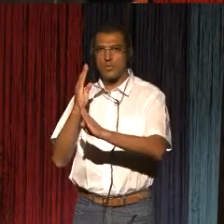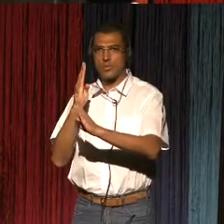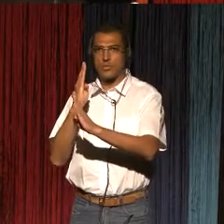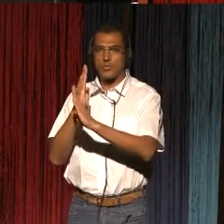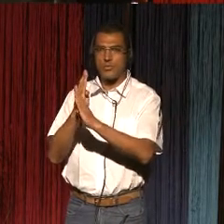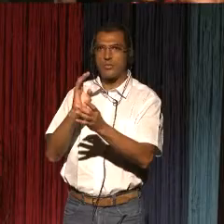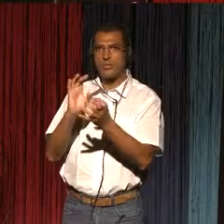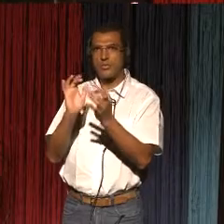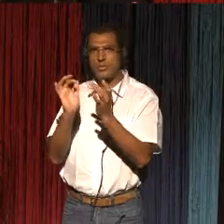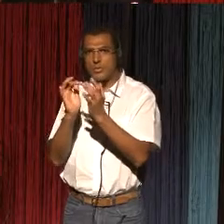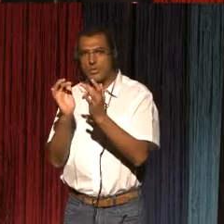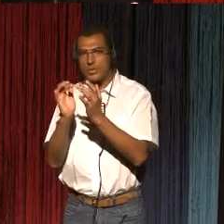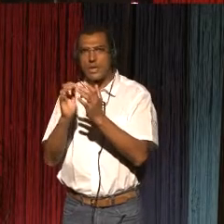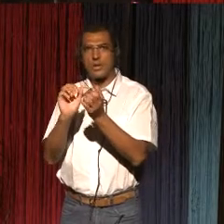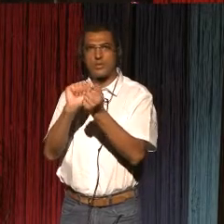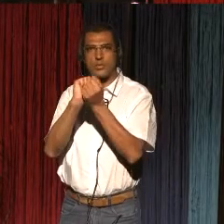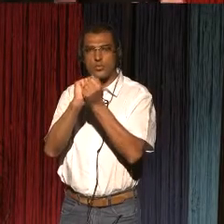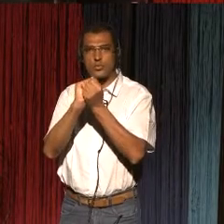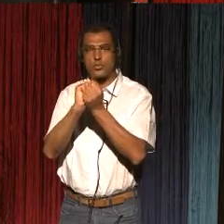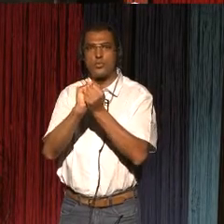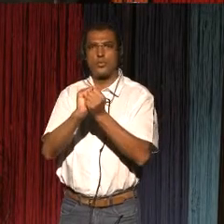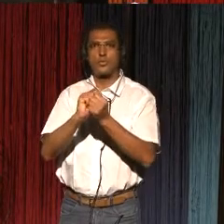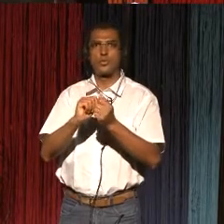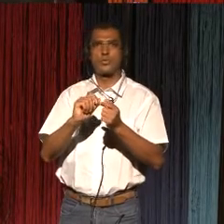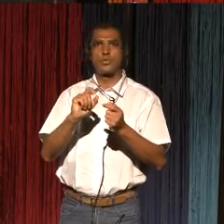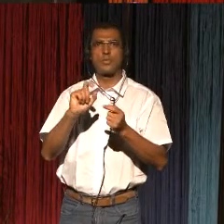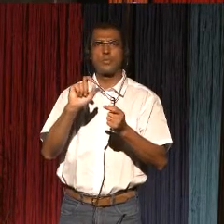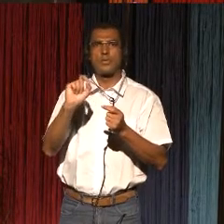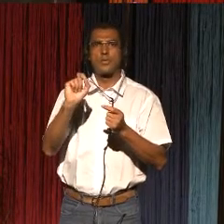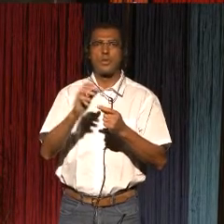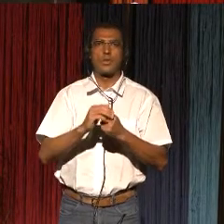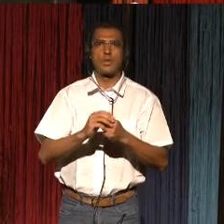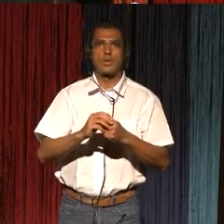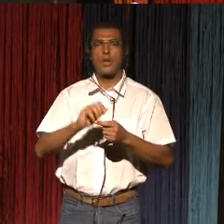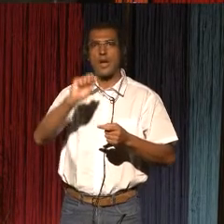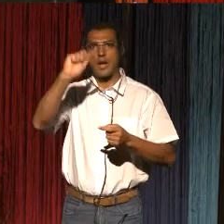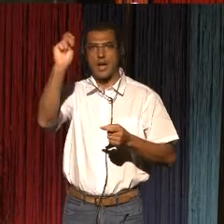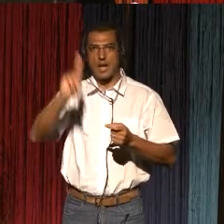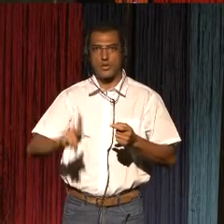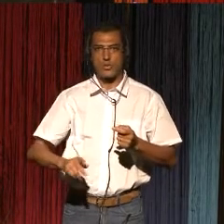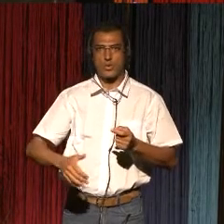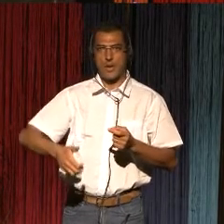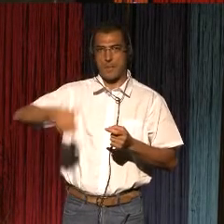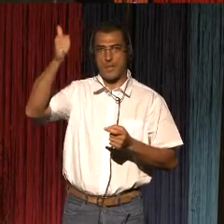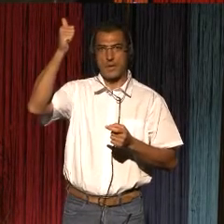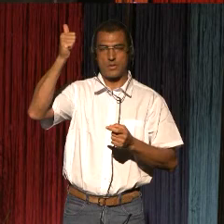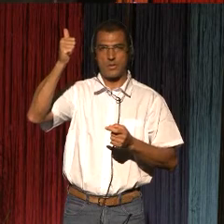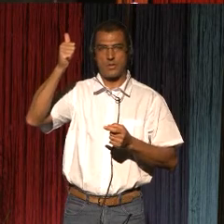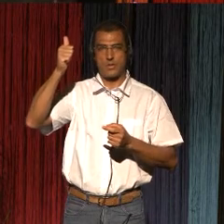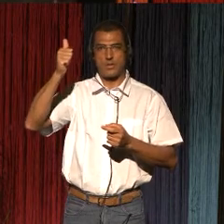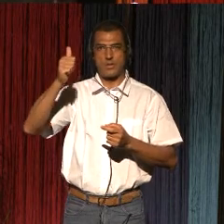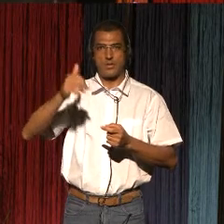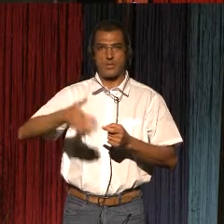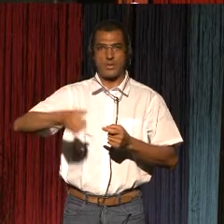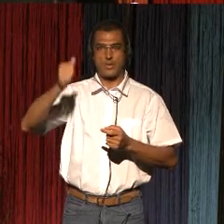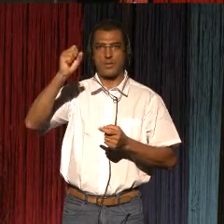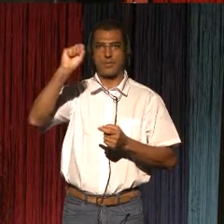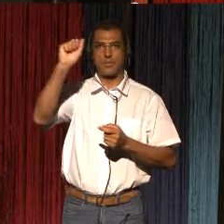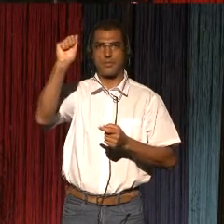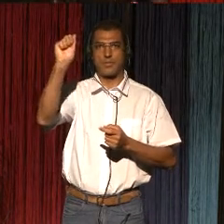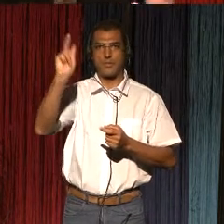função executiva. Aqui em azul nós temos os melhores resultados. Vejam que para 3 das